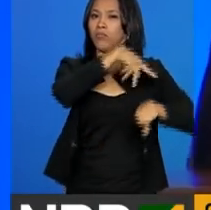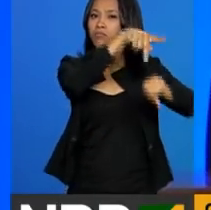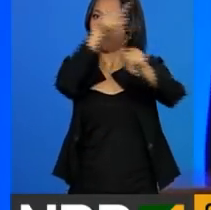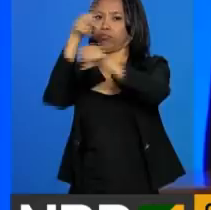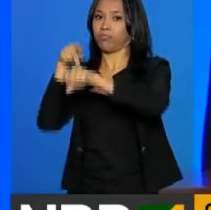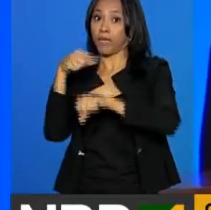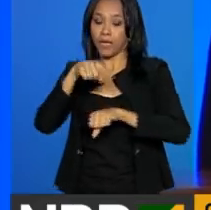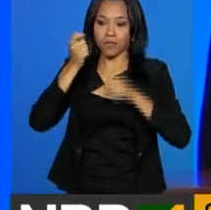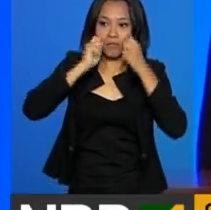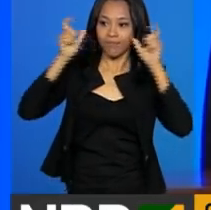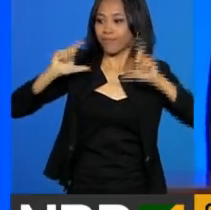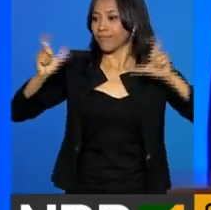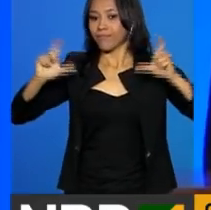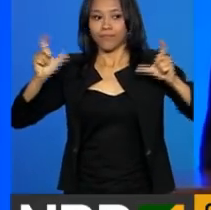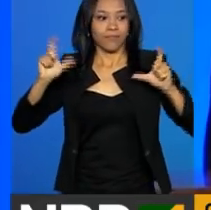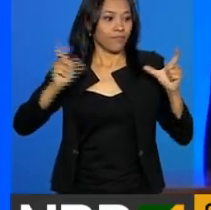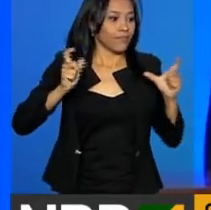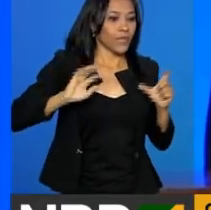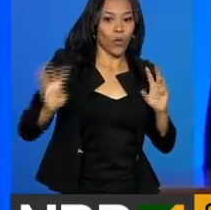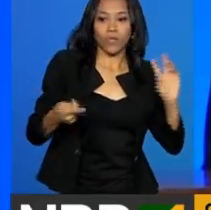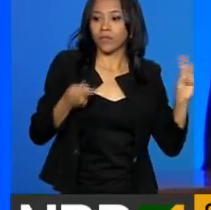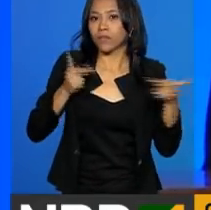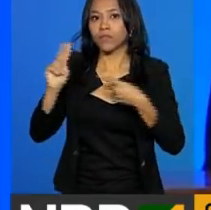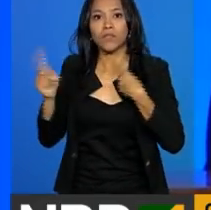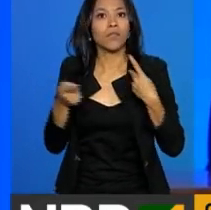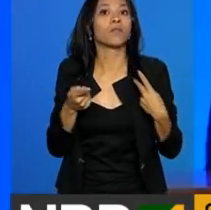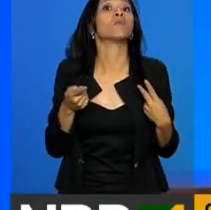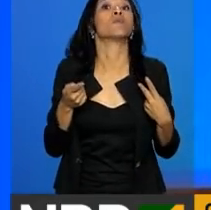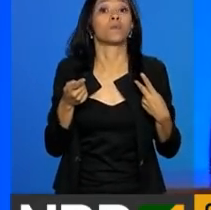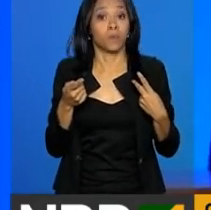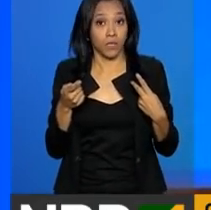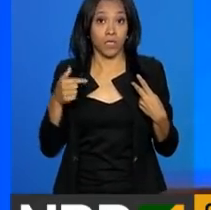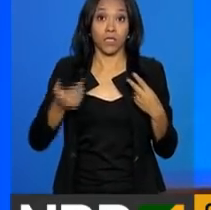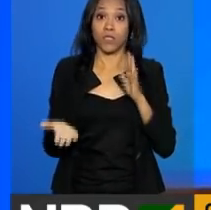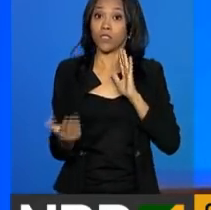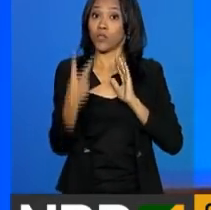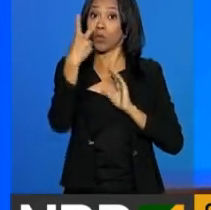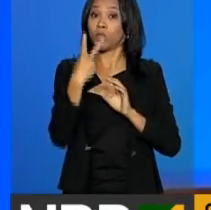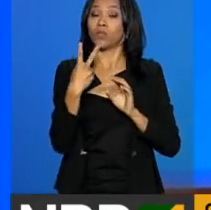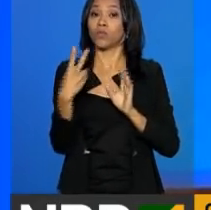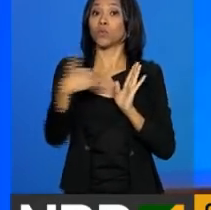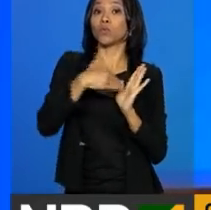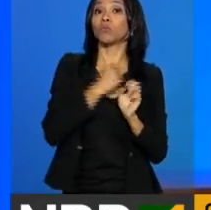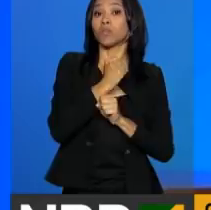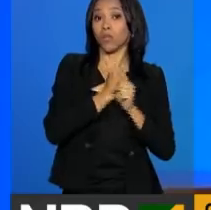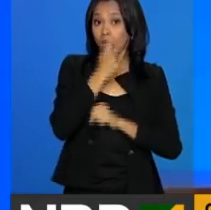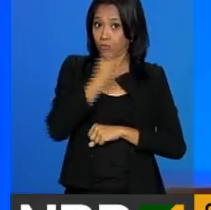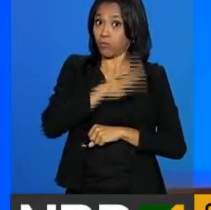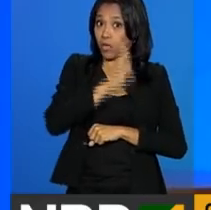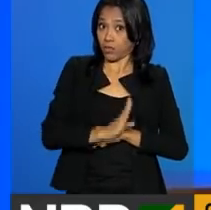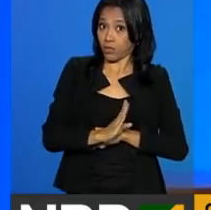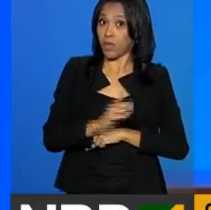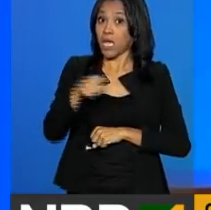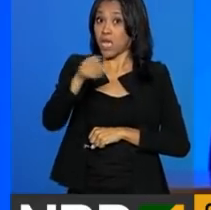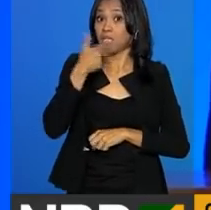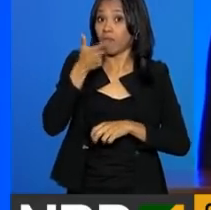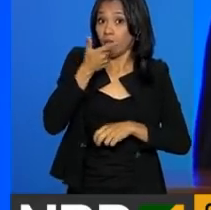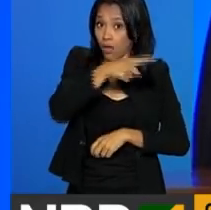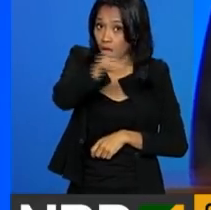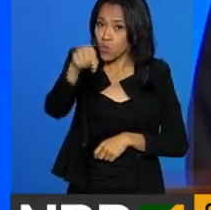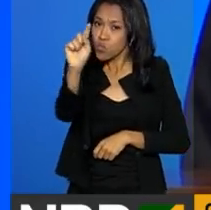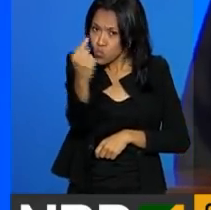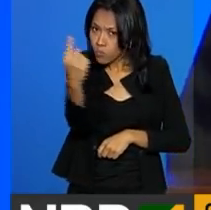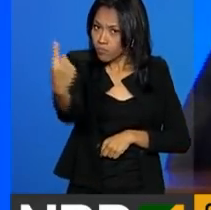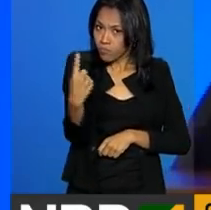entusiasmados com o que acontece no país nestes dois últimos anos porque convenhamos eles dizem aliás um dos